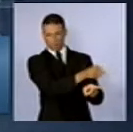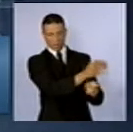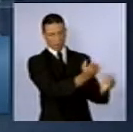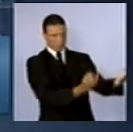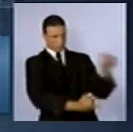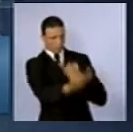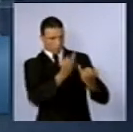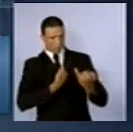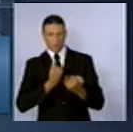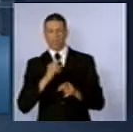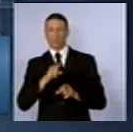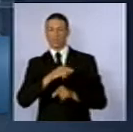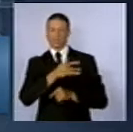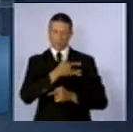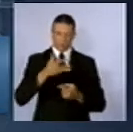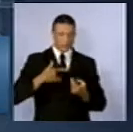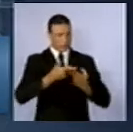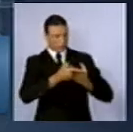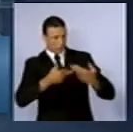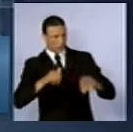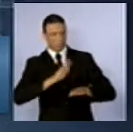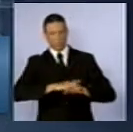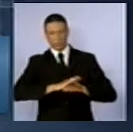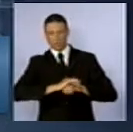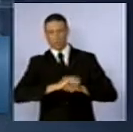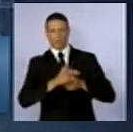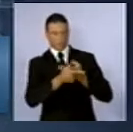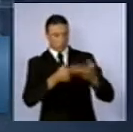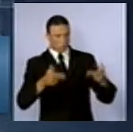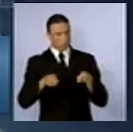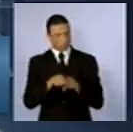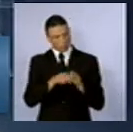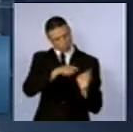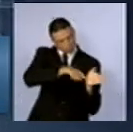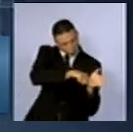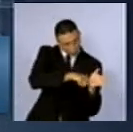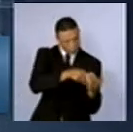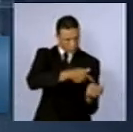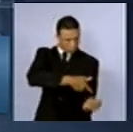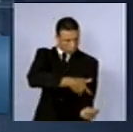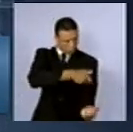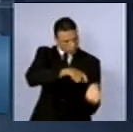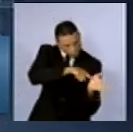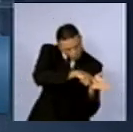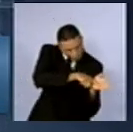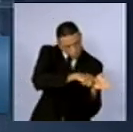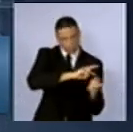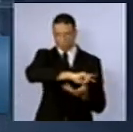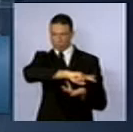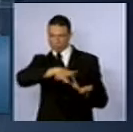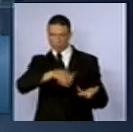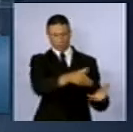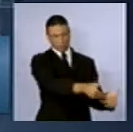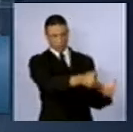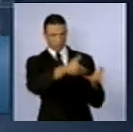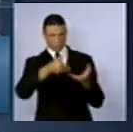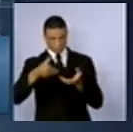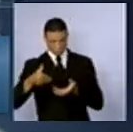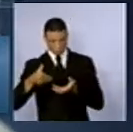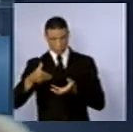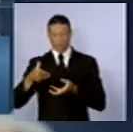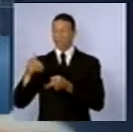ah clínicas informações epidemiológicas e laboratoriais uma vez lá na faculdade de saúde pública essas